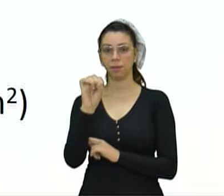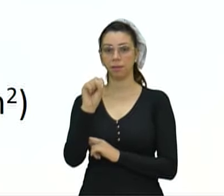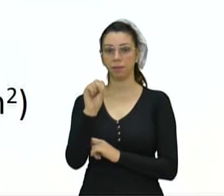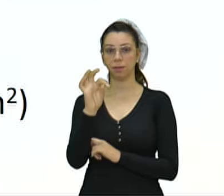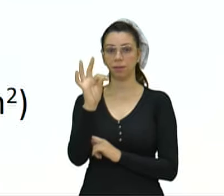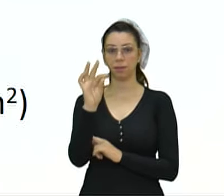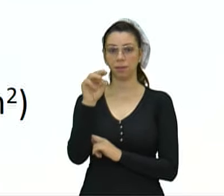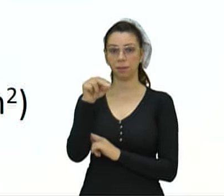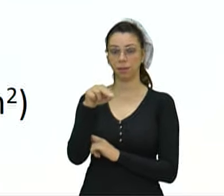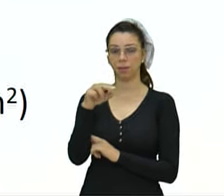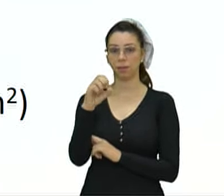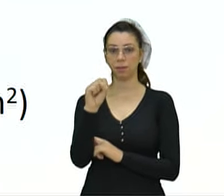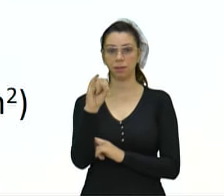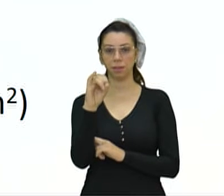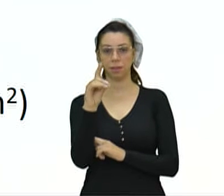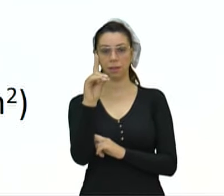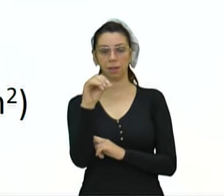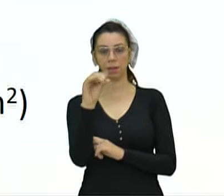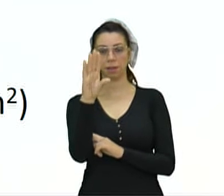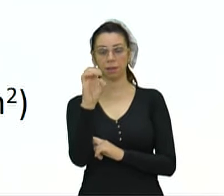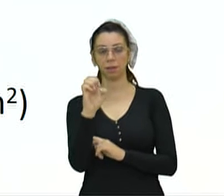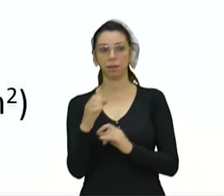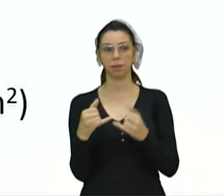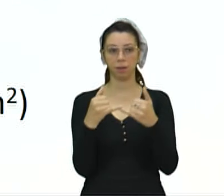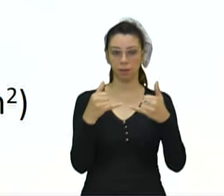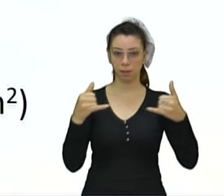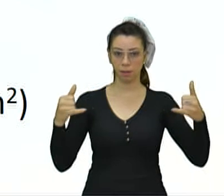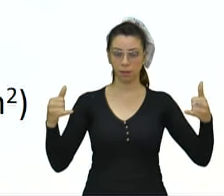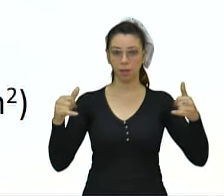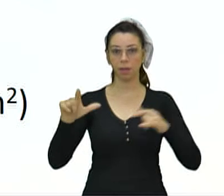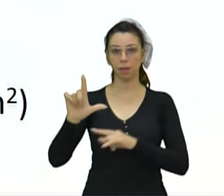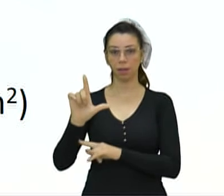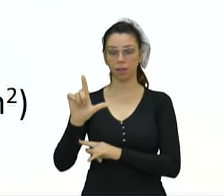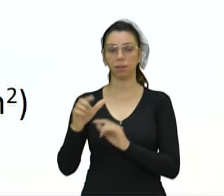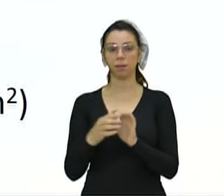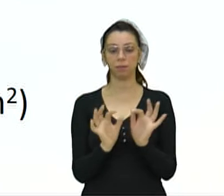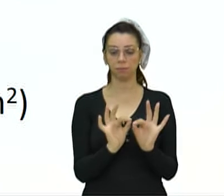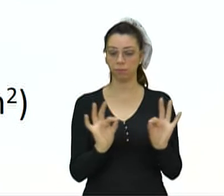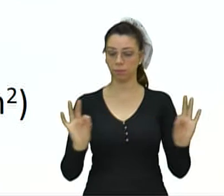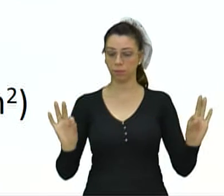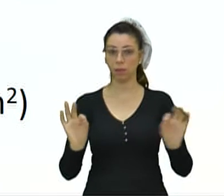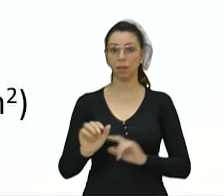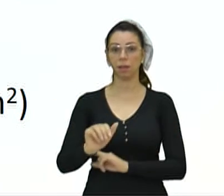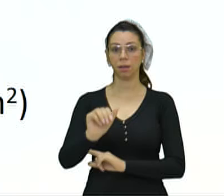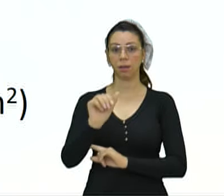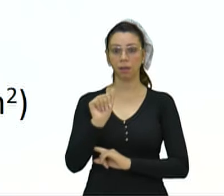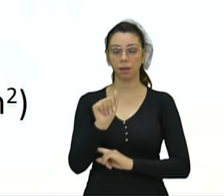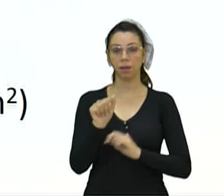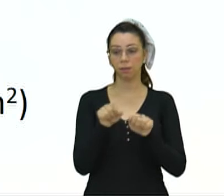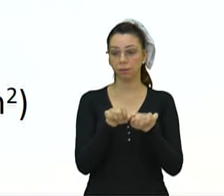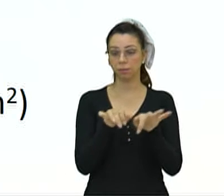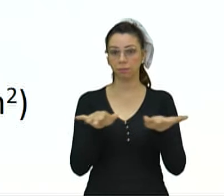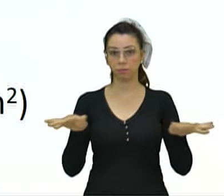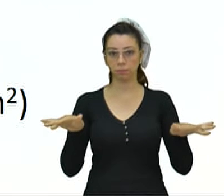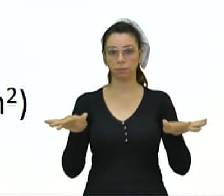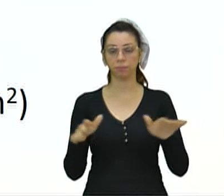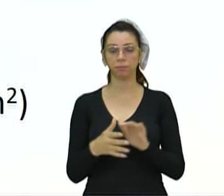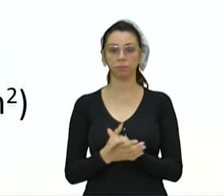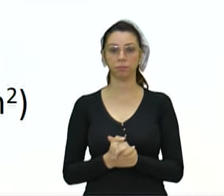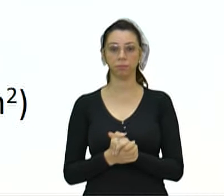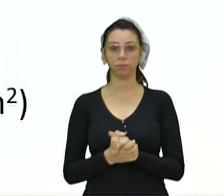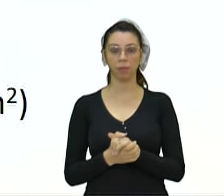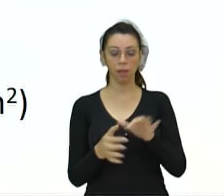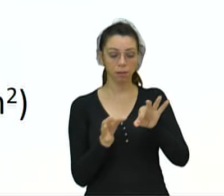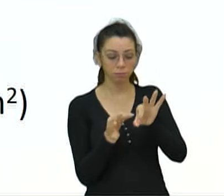A letra L é o comprimento do fio e a letra A é a área de secção transversal. Temos aqui,